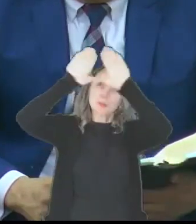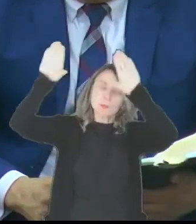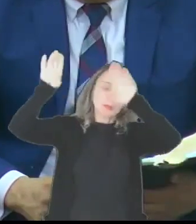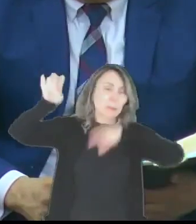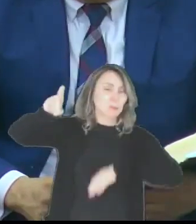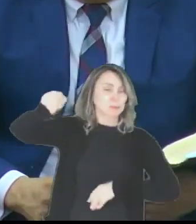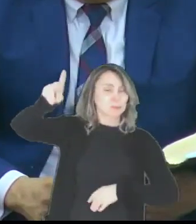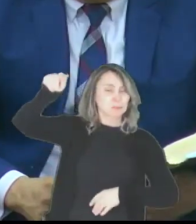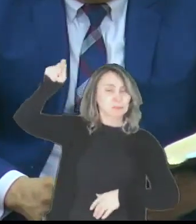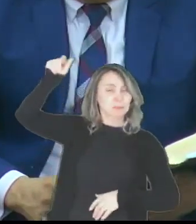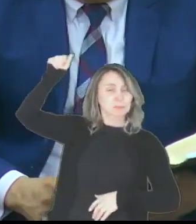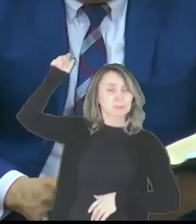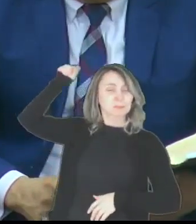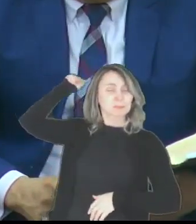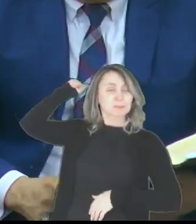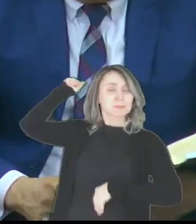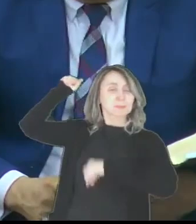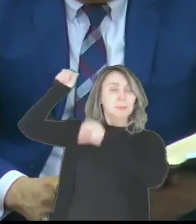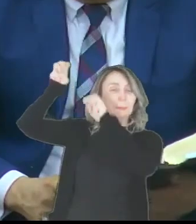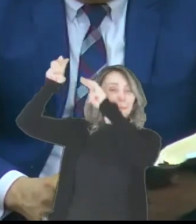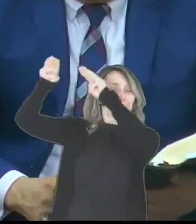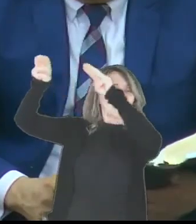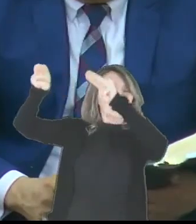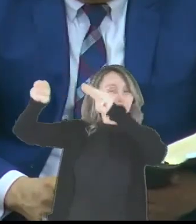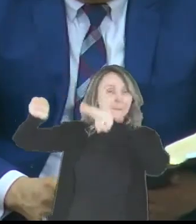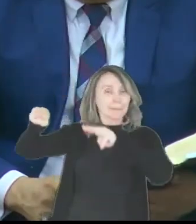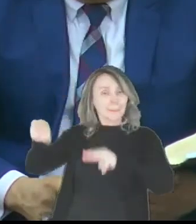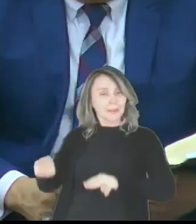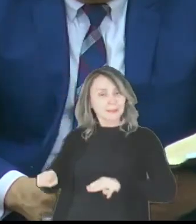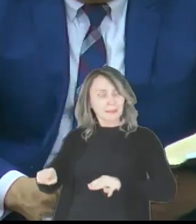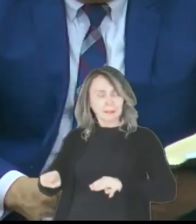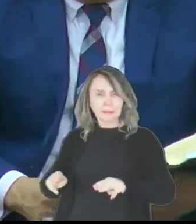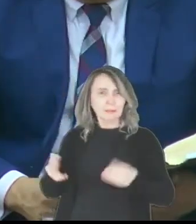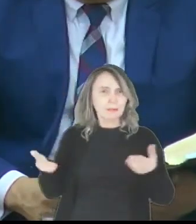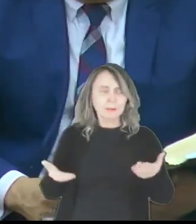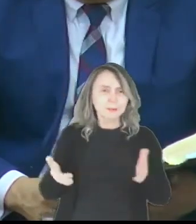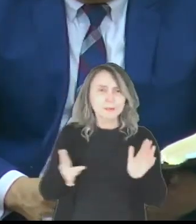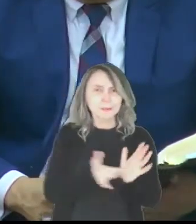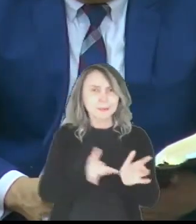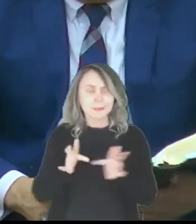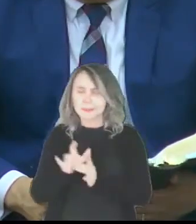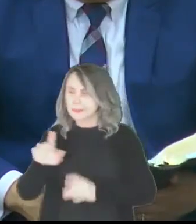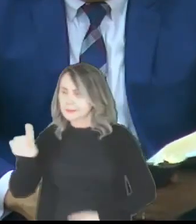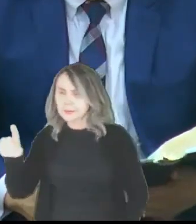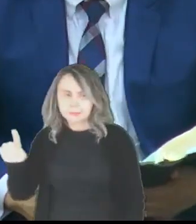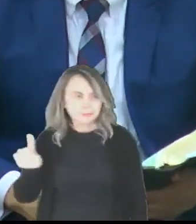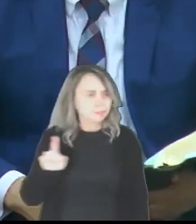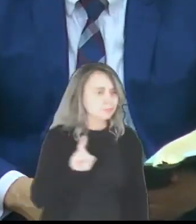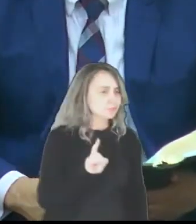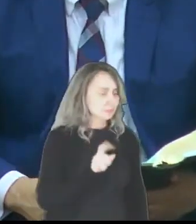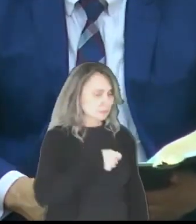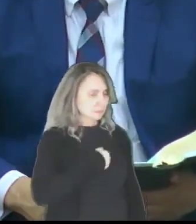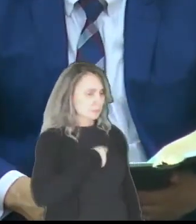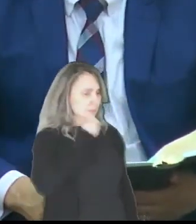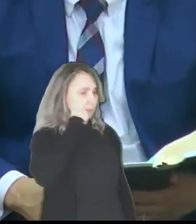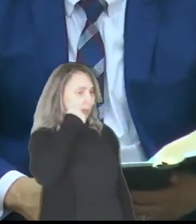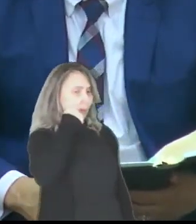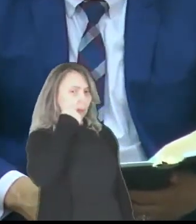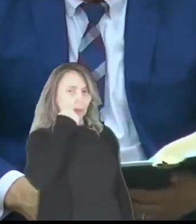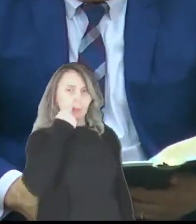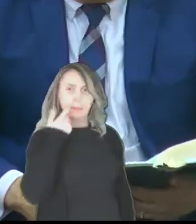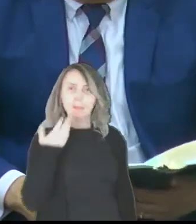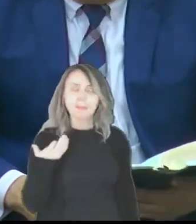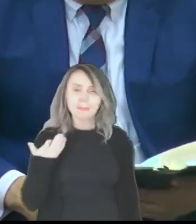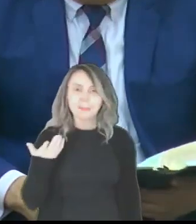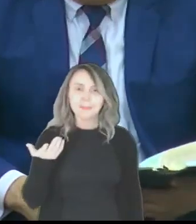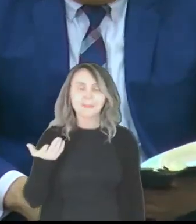que caiu no deserto, e agora aparece Jesus dizendo que é o pão da vida eterna. E meus irmãos,